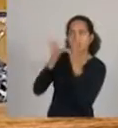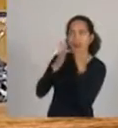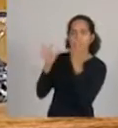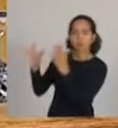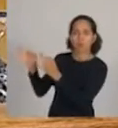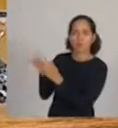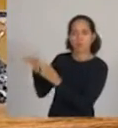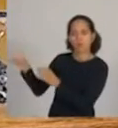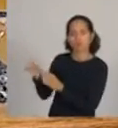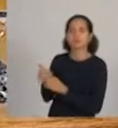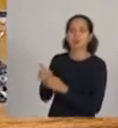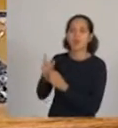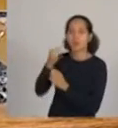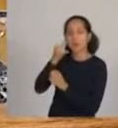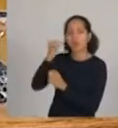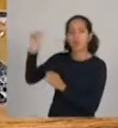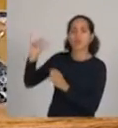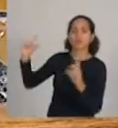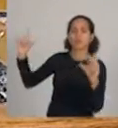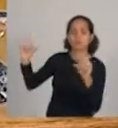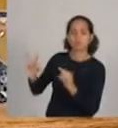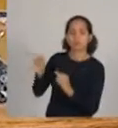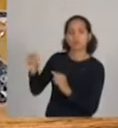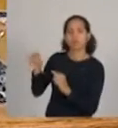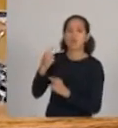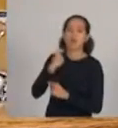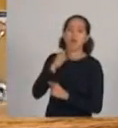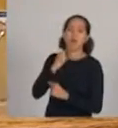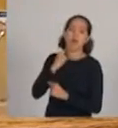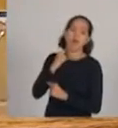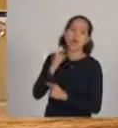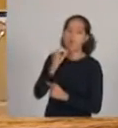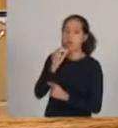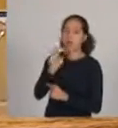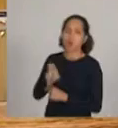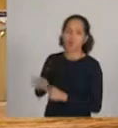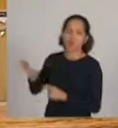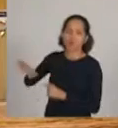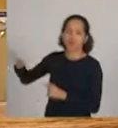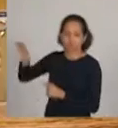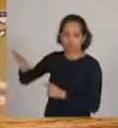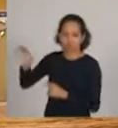essa prevenção da poluição hídrica e também com a inspeção